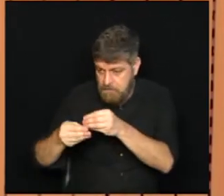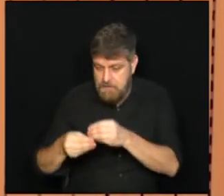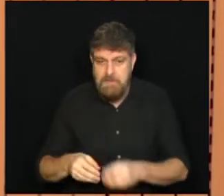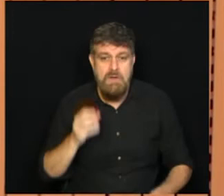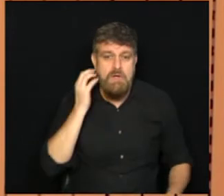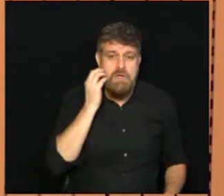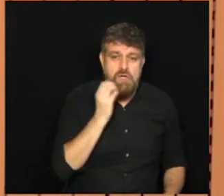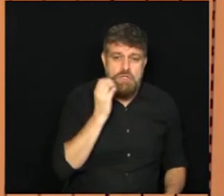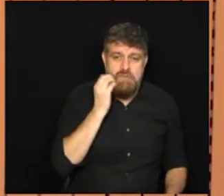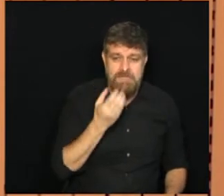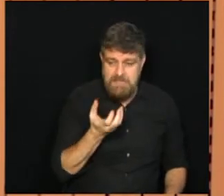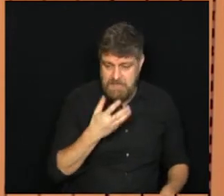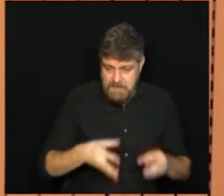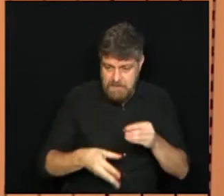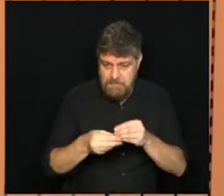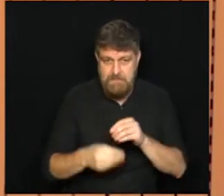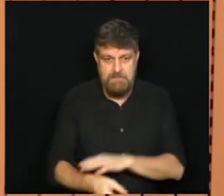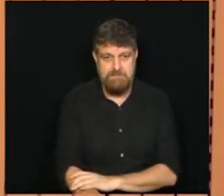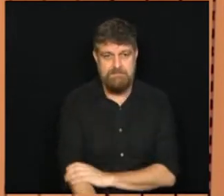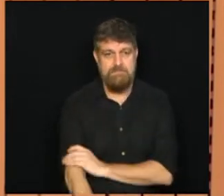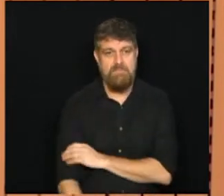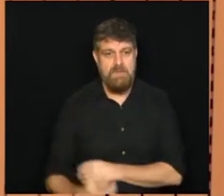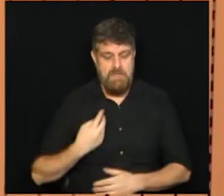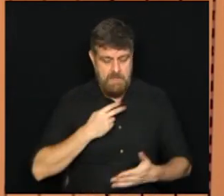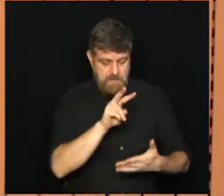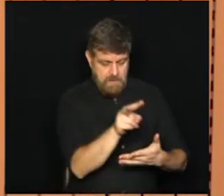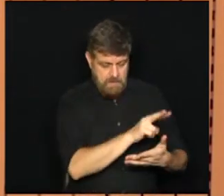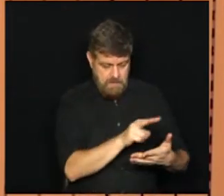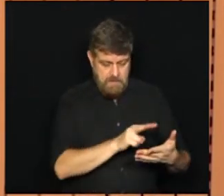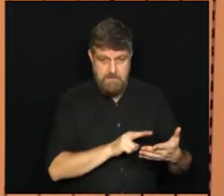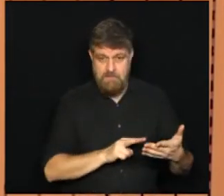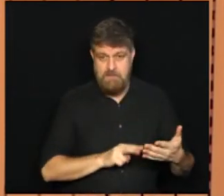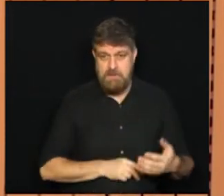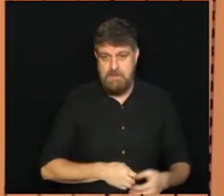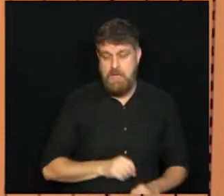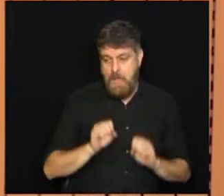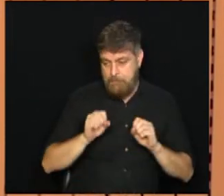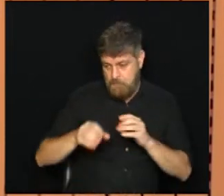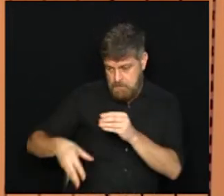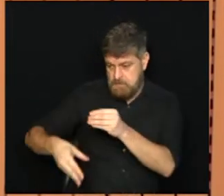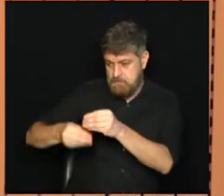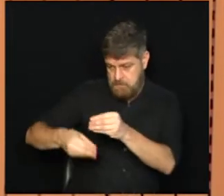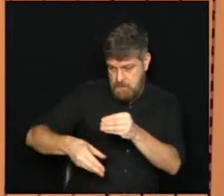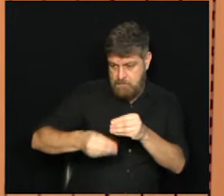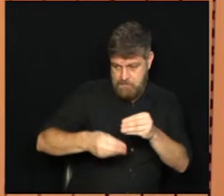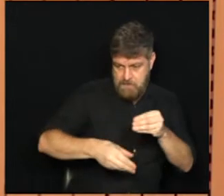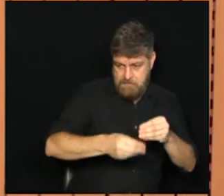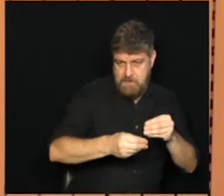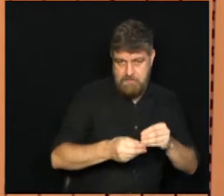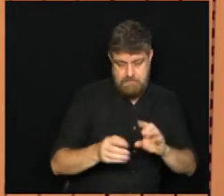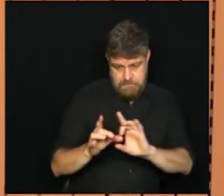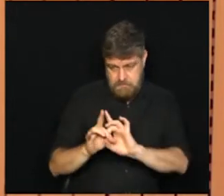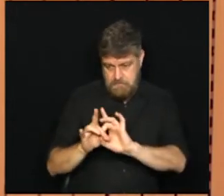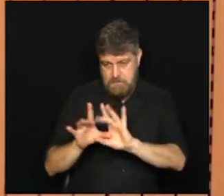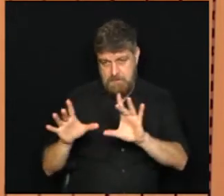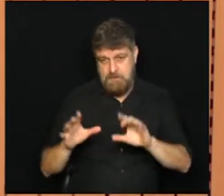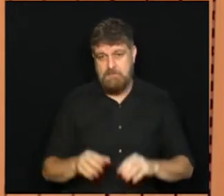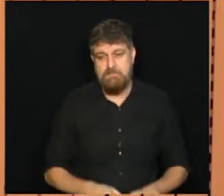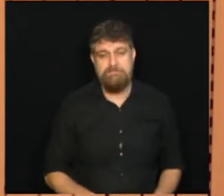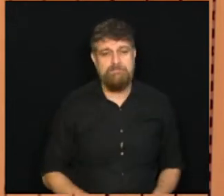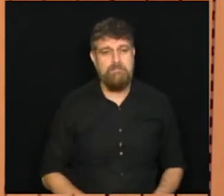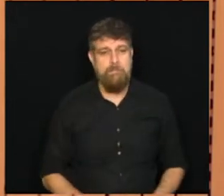Dimitri, que está aqui conosco, eu vou ler os encaminhamentos e aí vocês complementam como vocês entenderem